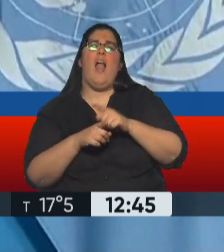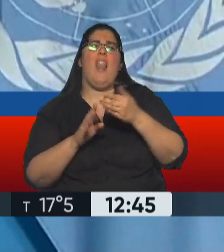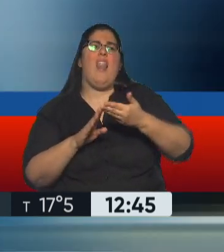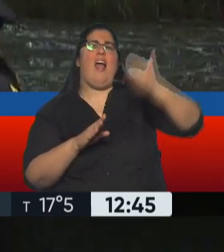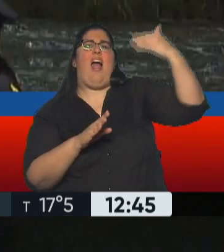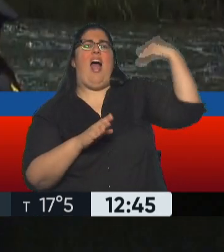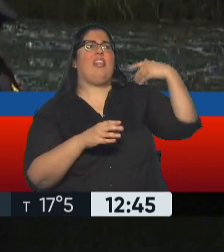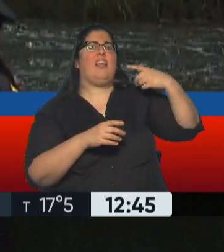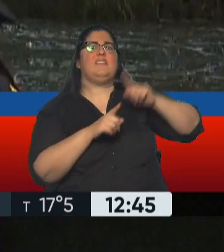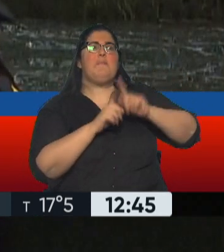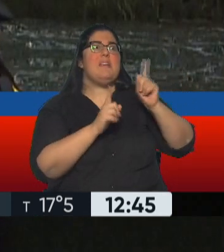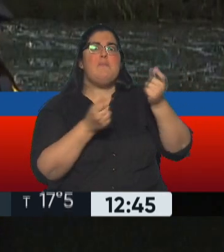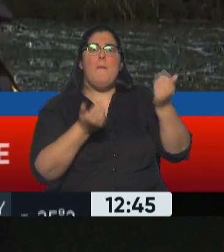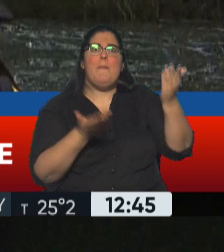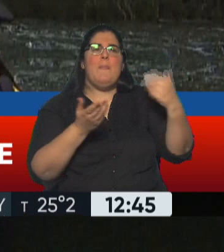mundo.